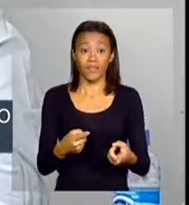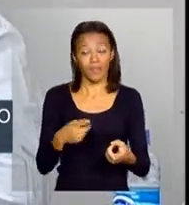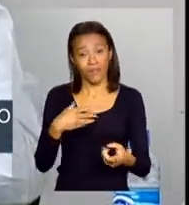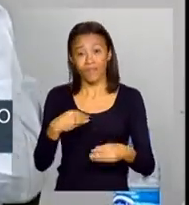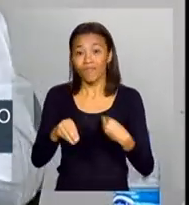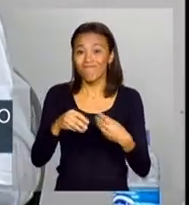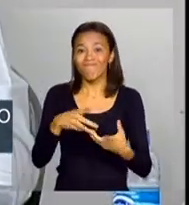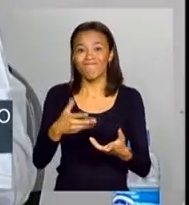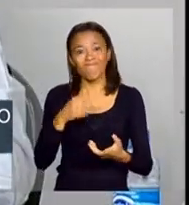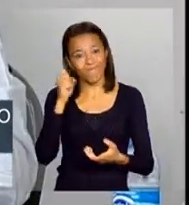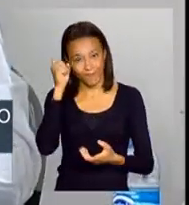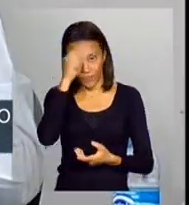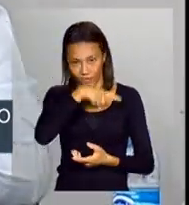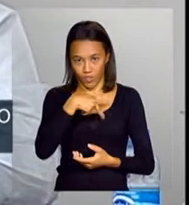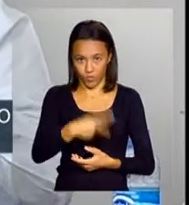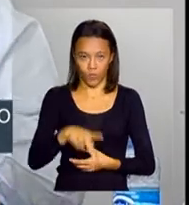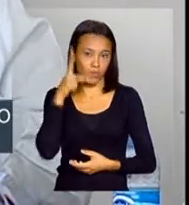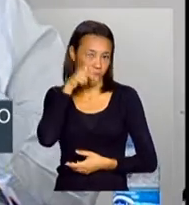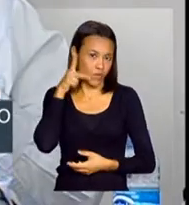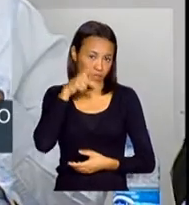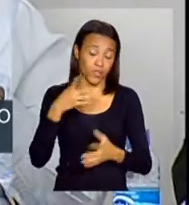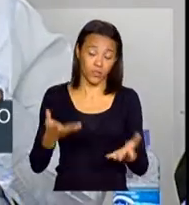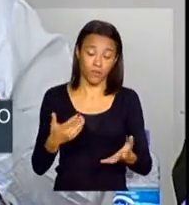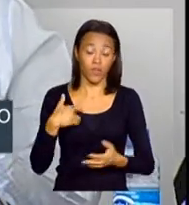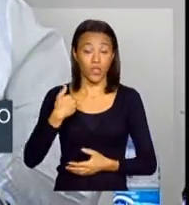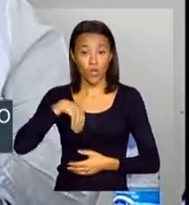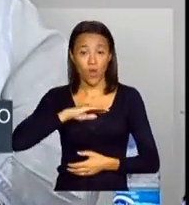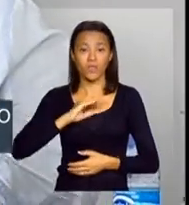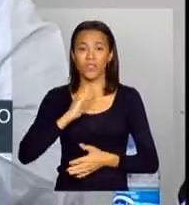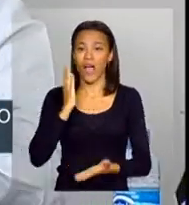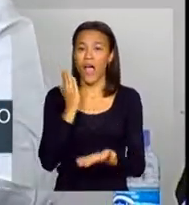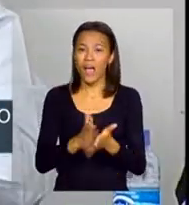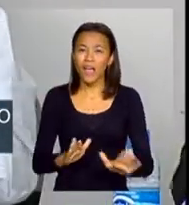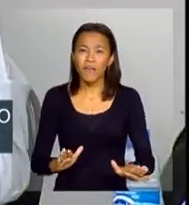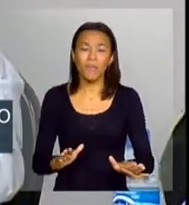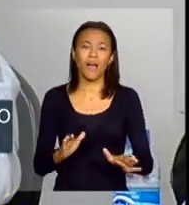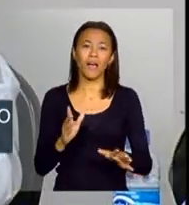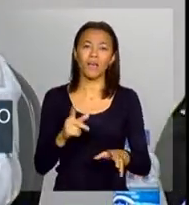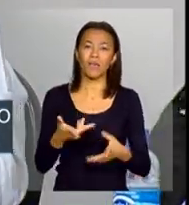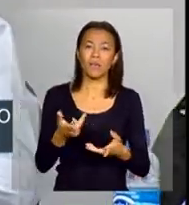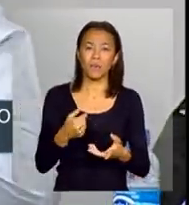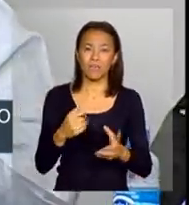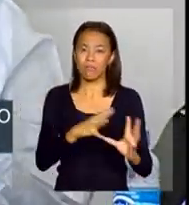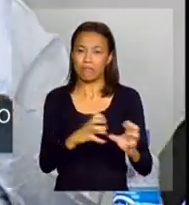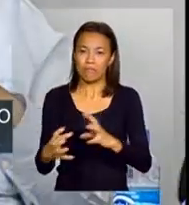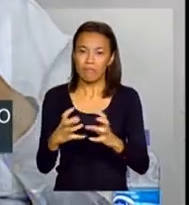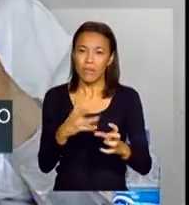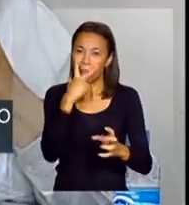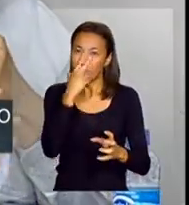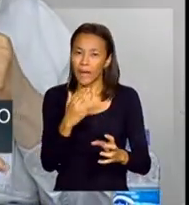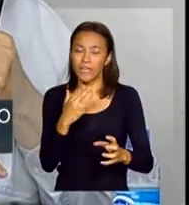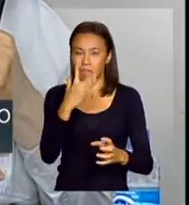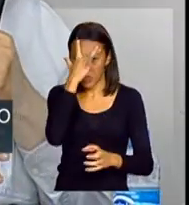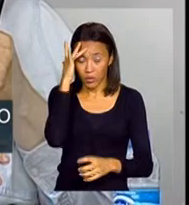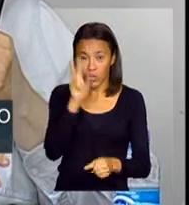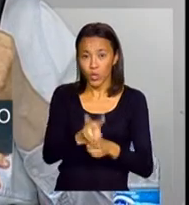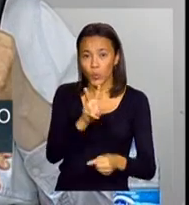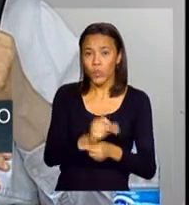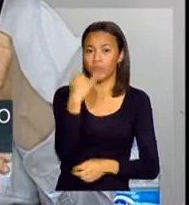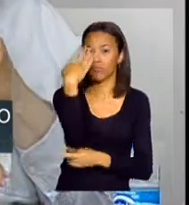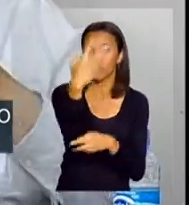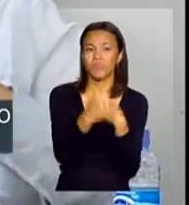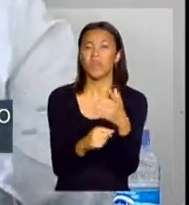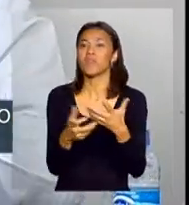atender a sociedade que o elege. Então, está na hora de acabar com essa polarização de que parece que ambientalista não quer